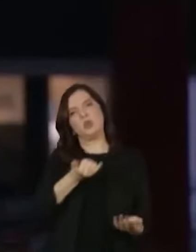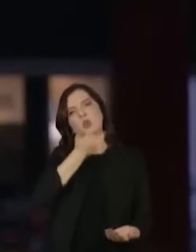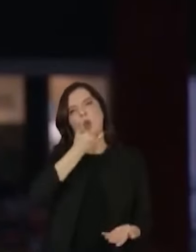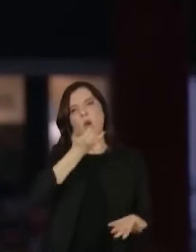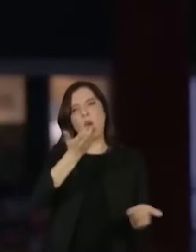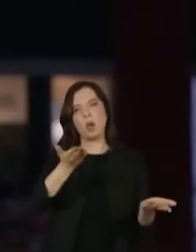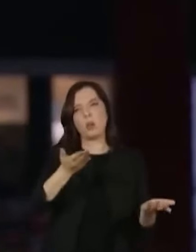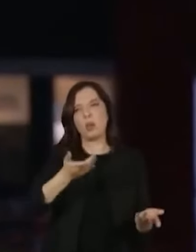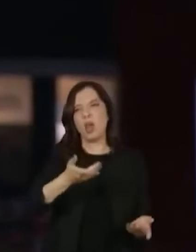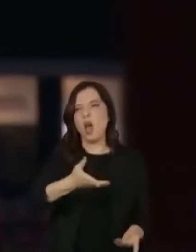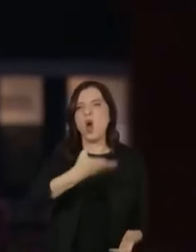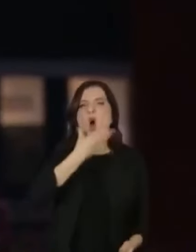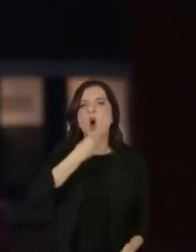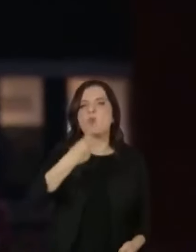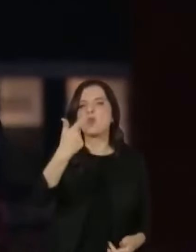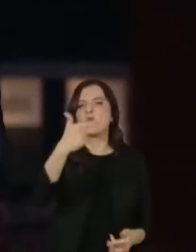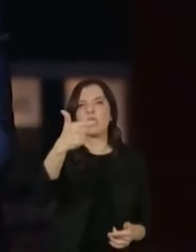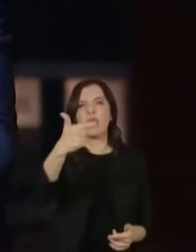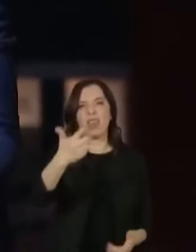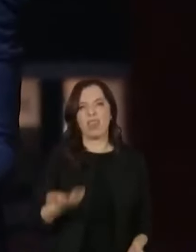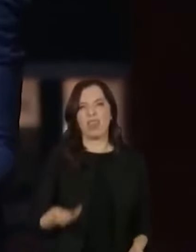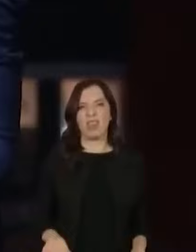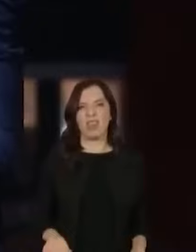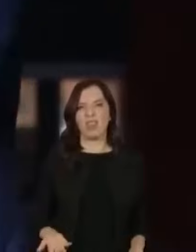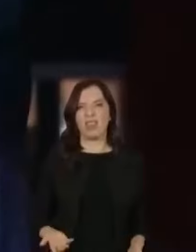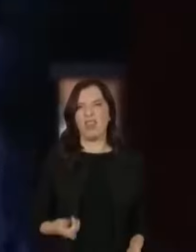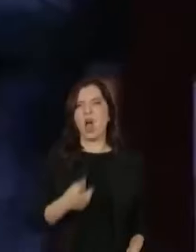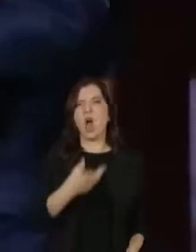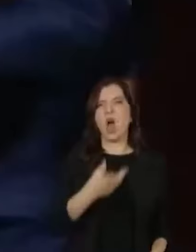o meu textão sobre a eleição da cadeirada.